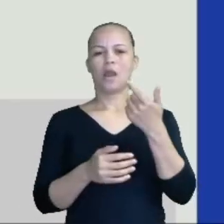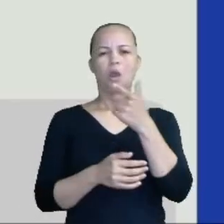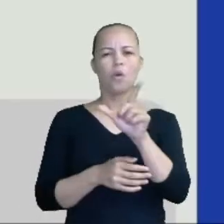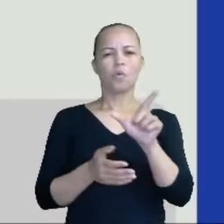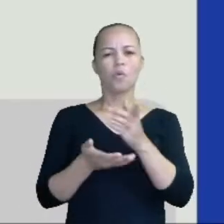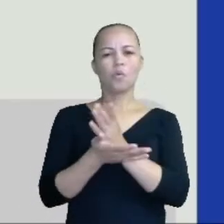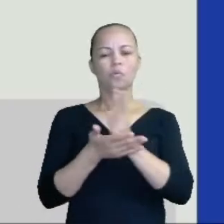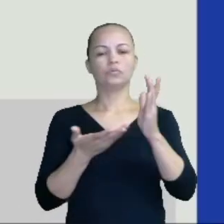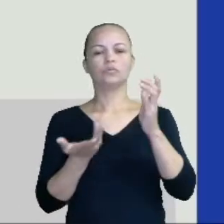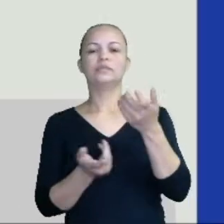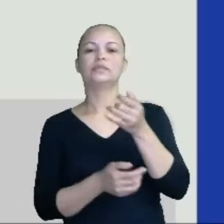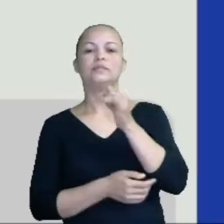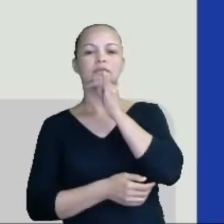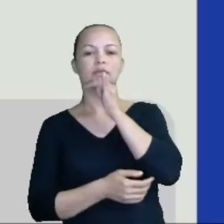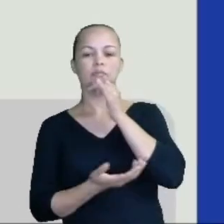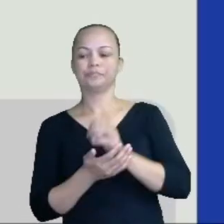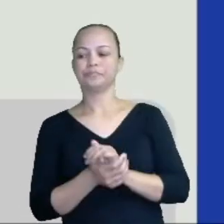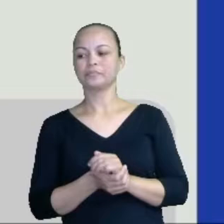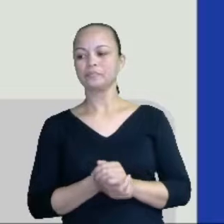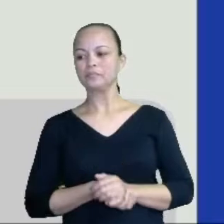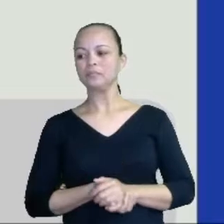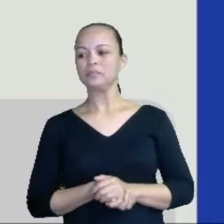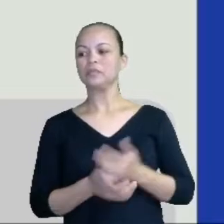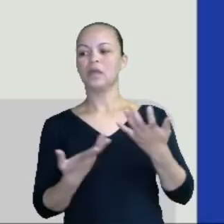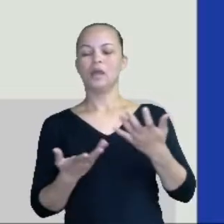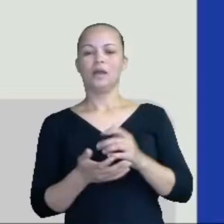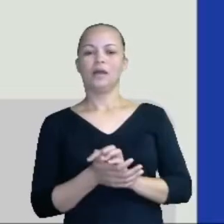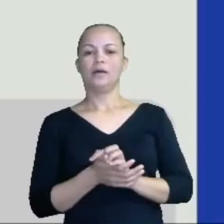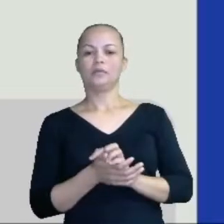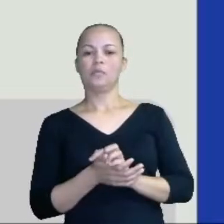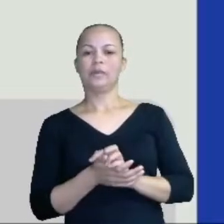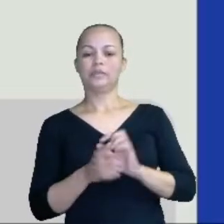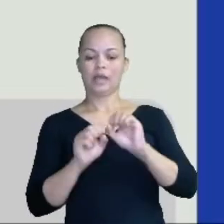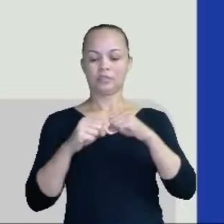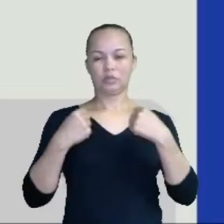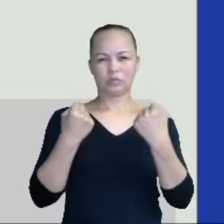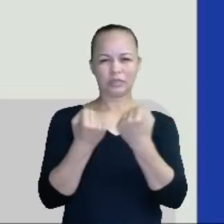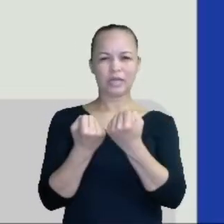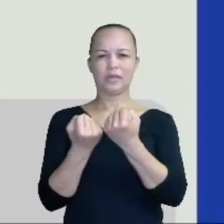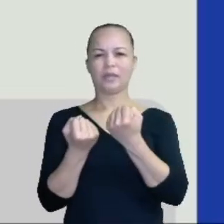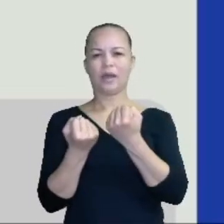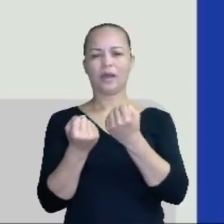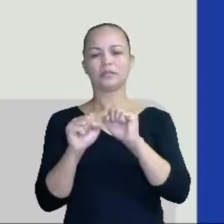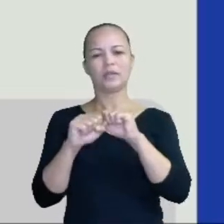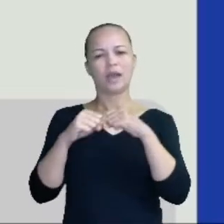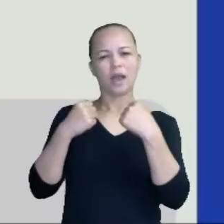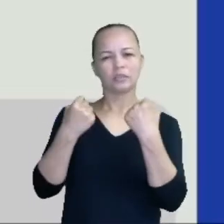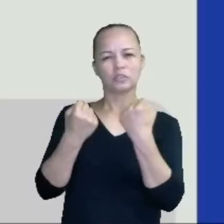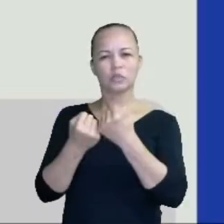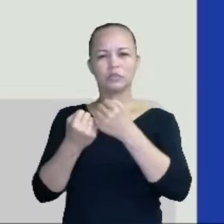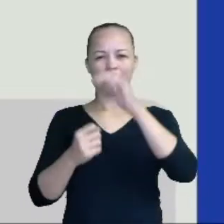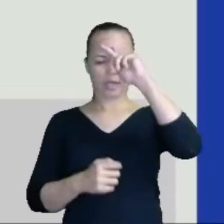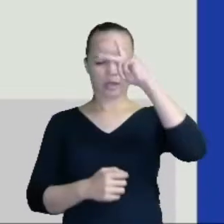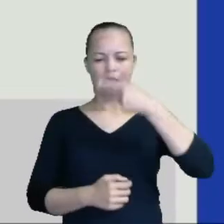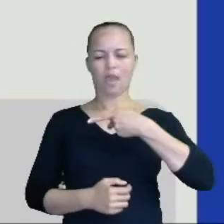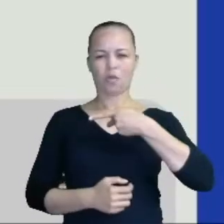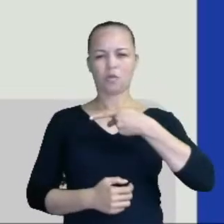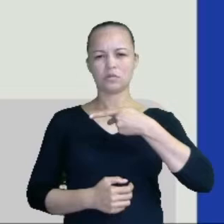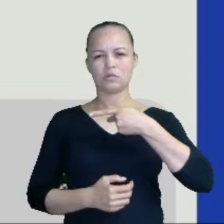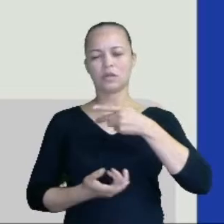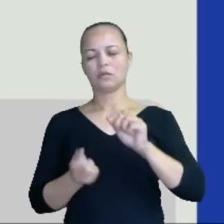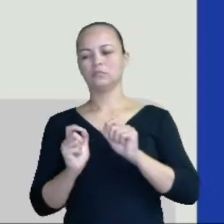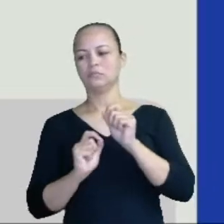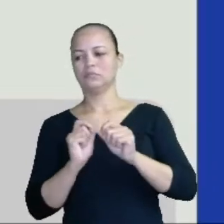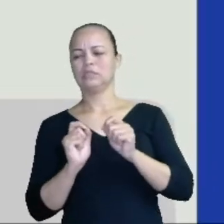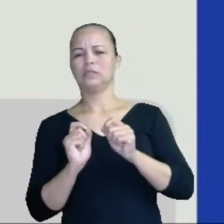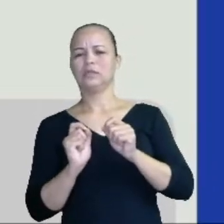exemplos. Atualmente, a sociedade é egoísta. Para eu encontrar o sujeito, eu vou fazer a pergunta quem, ou seja,